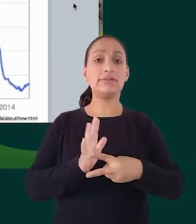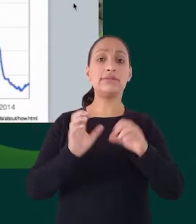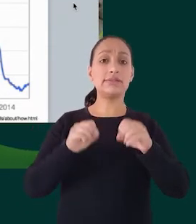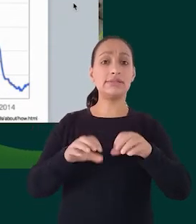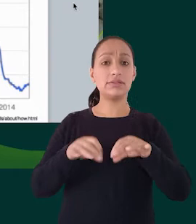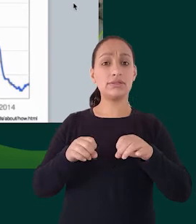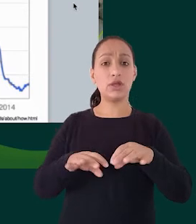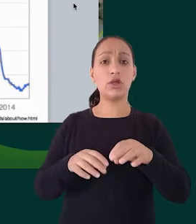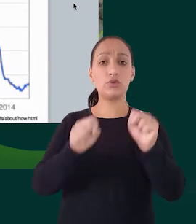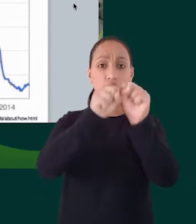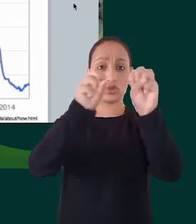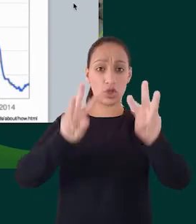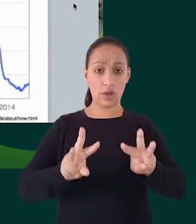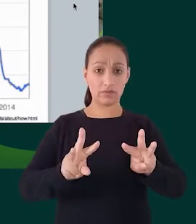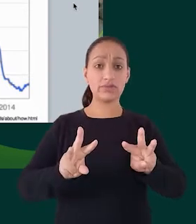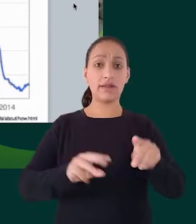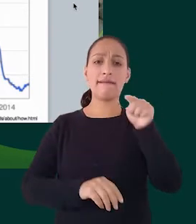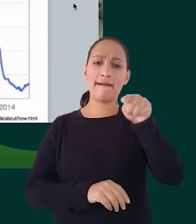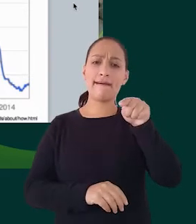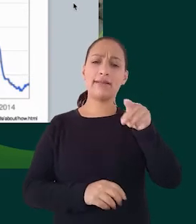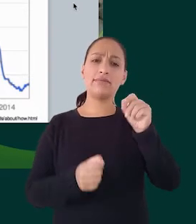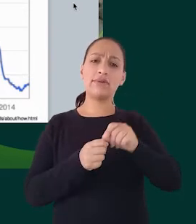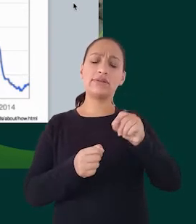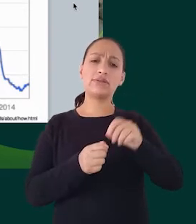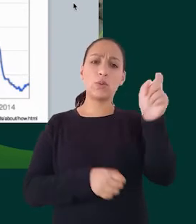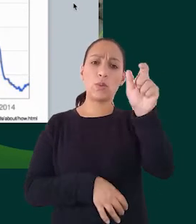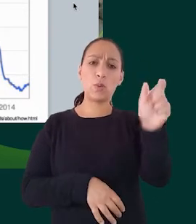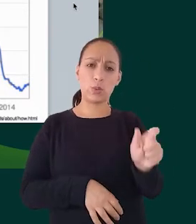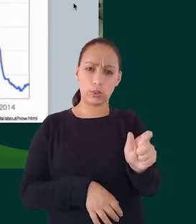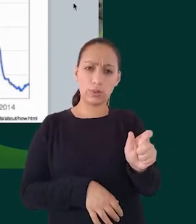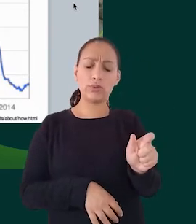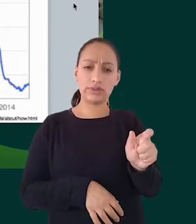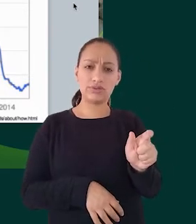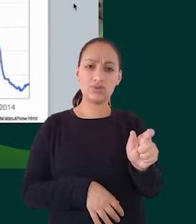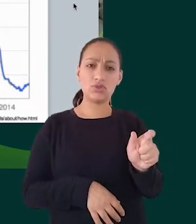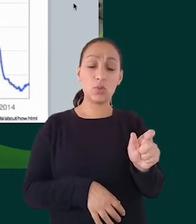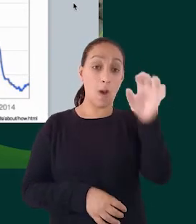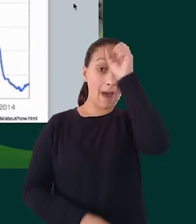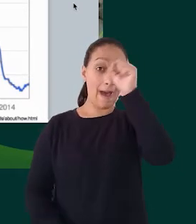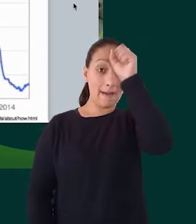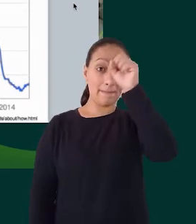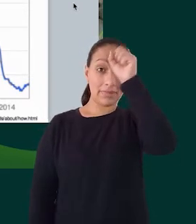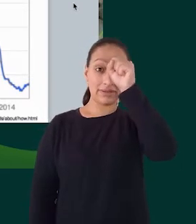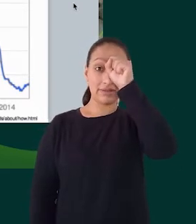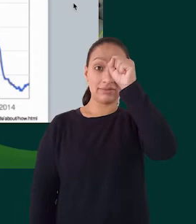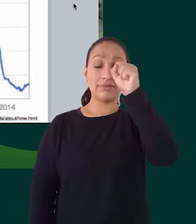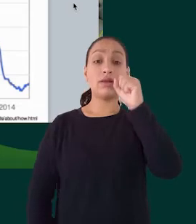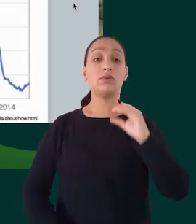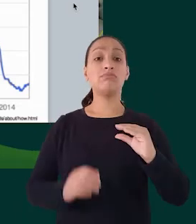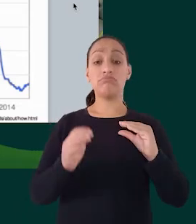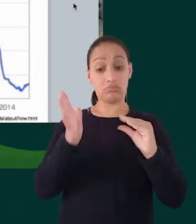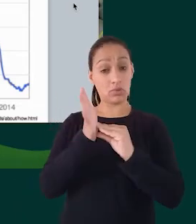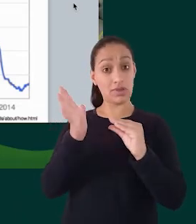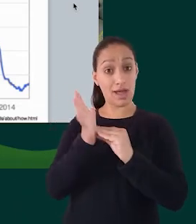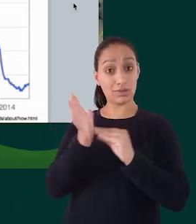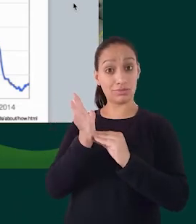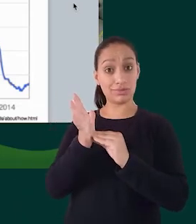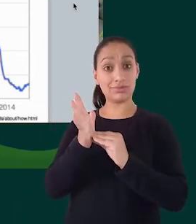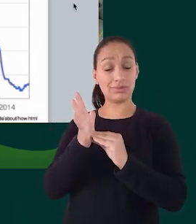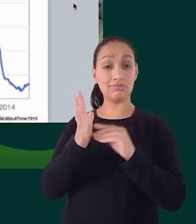um software, fazer com que um algoritmo, né, ele aprenda com dados. Então,